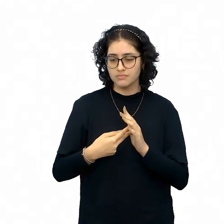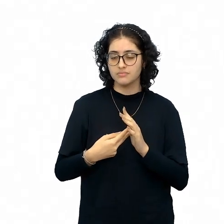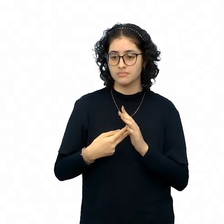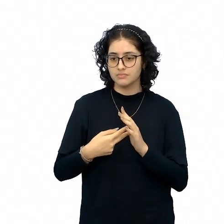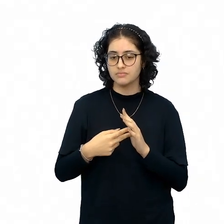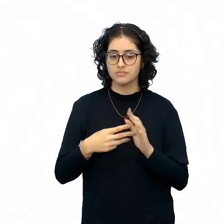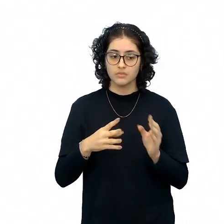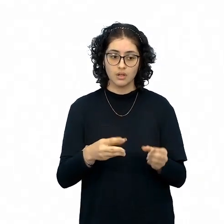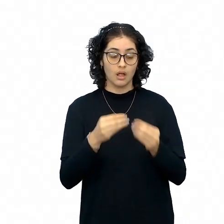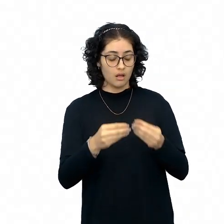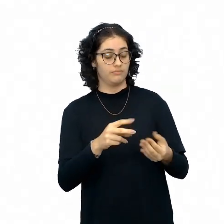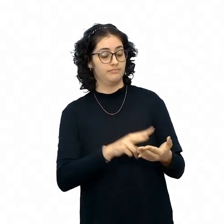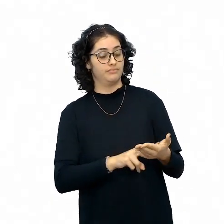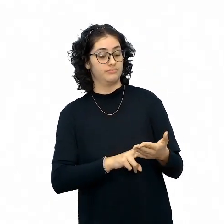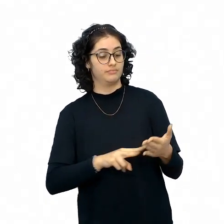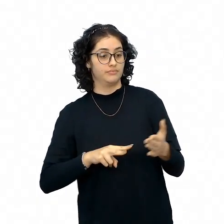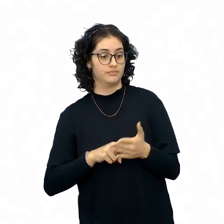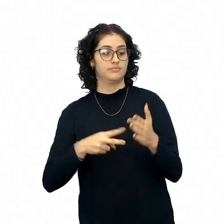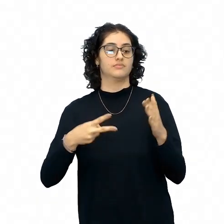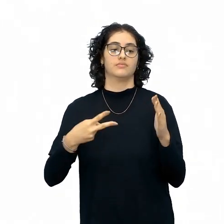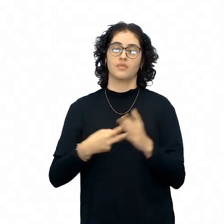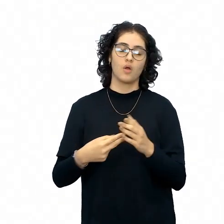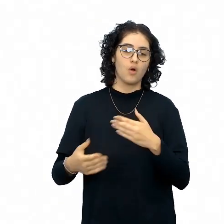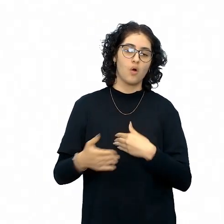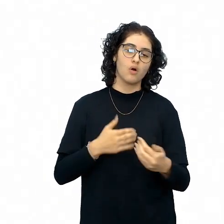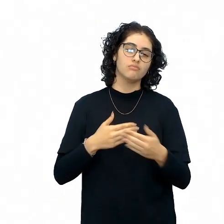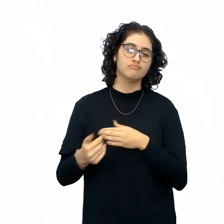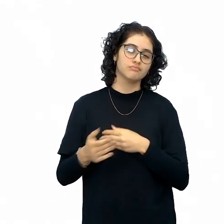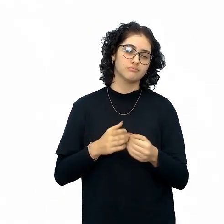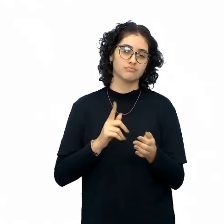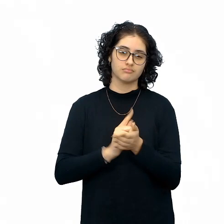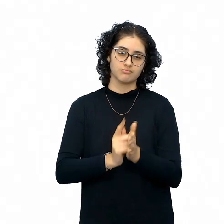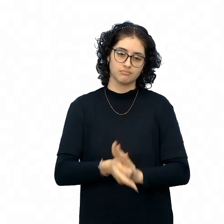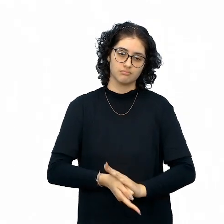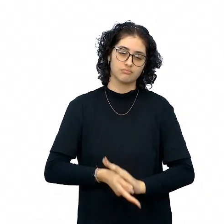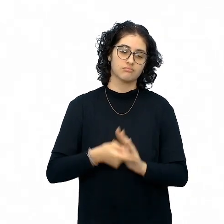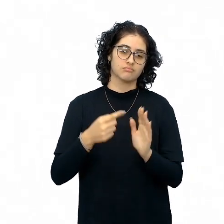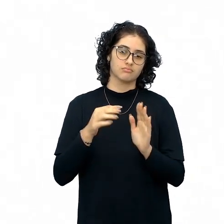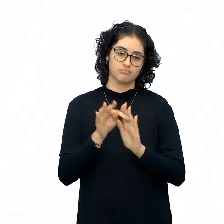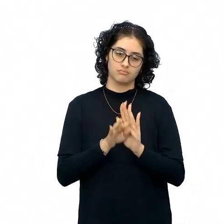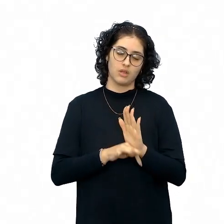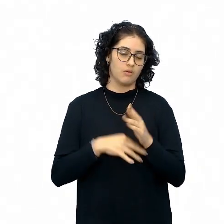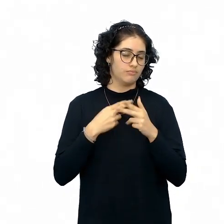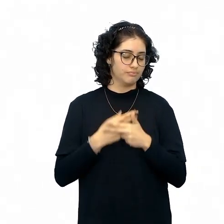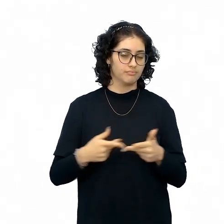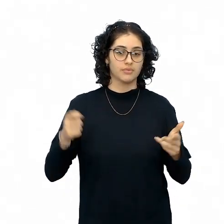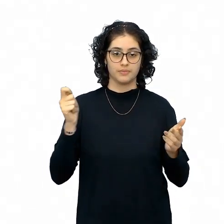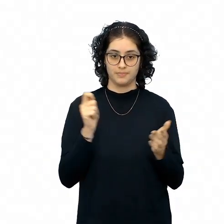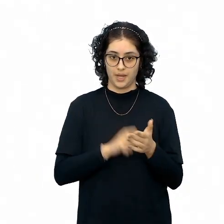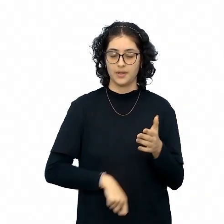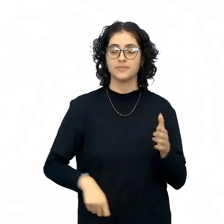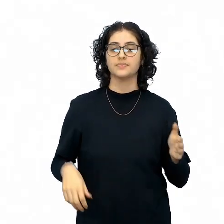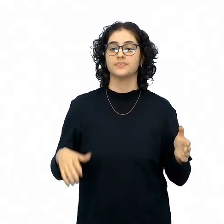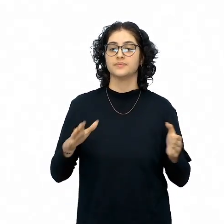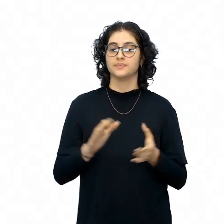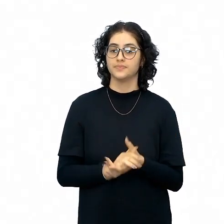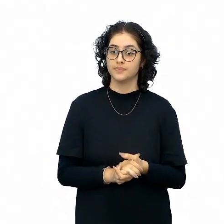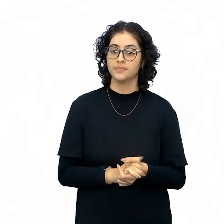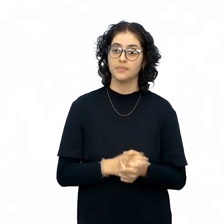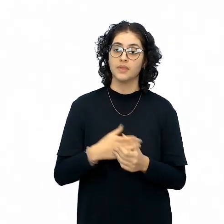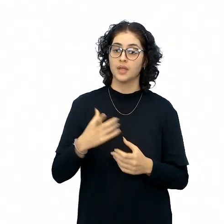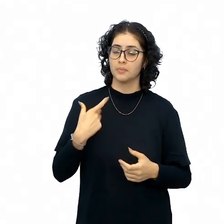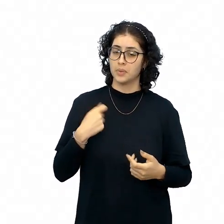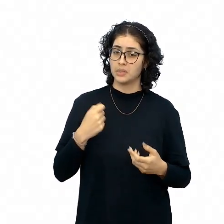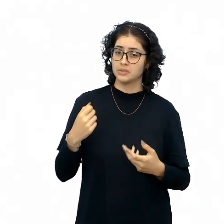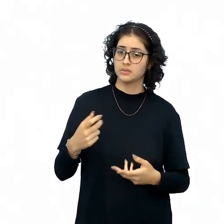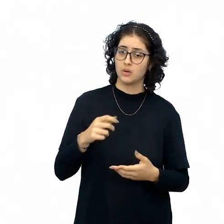significados a partir da leitura de qualquer gênero textual e, nesse caso, do abaixo-assinado. É necessário apropriar-se daqueles